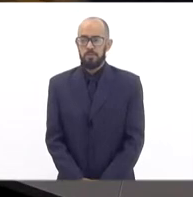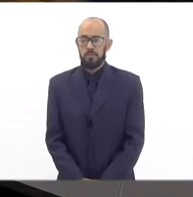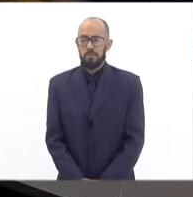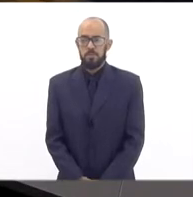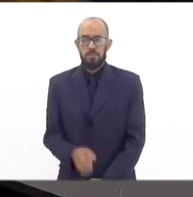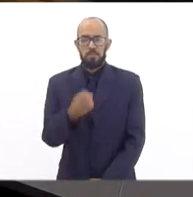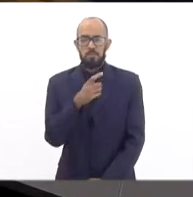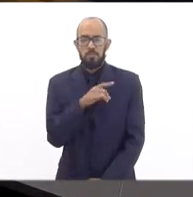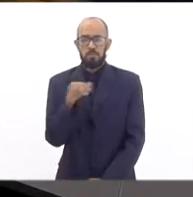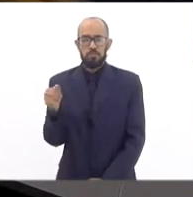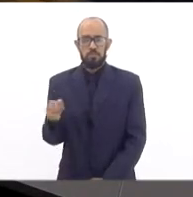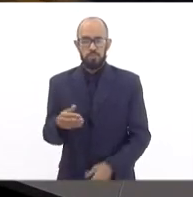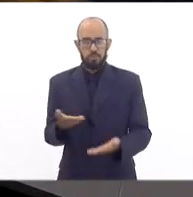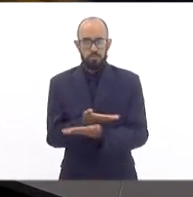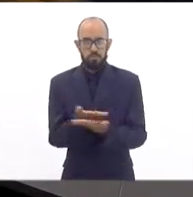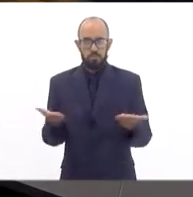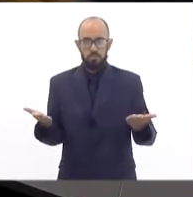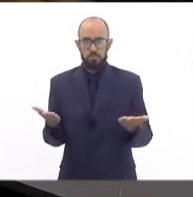Bom dia a todos e todas.